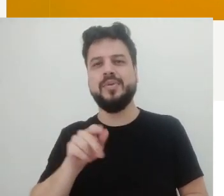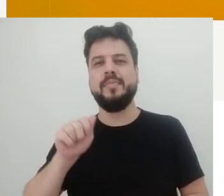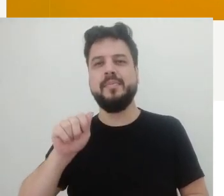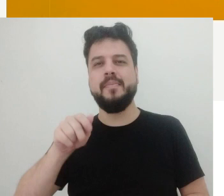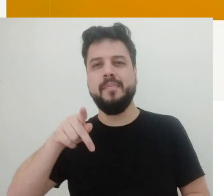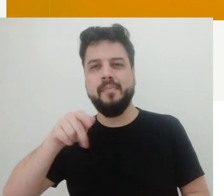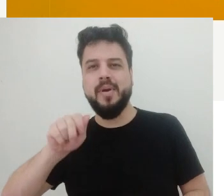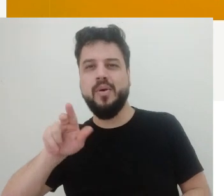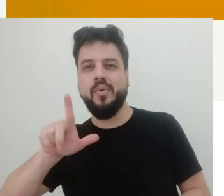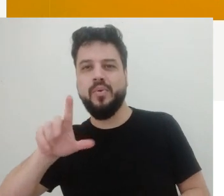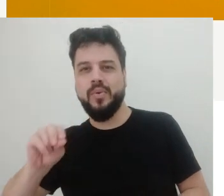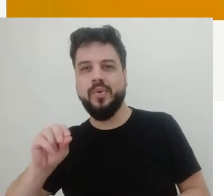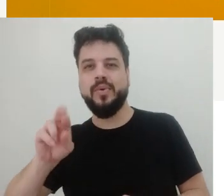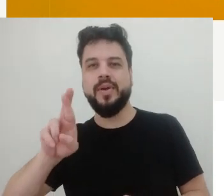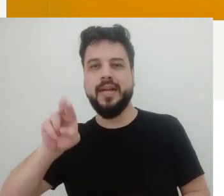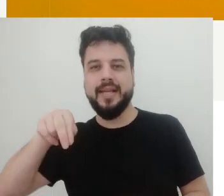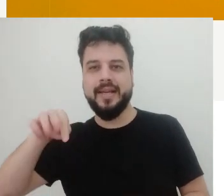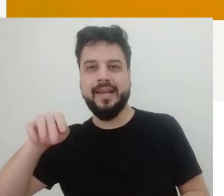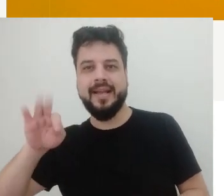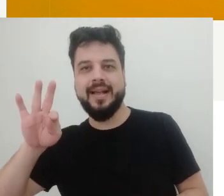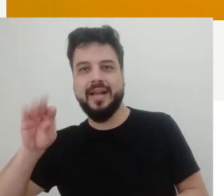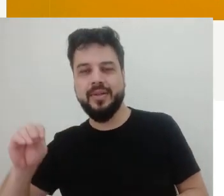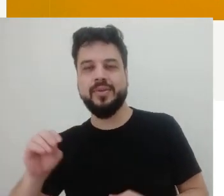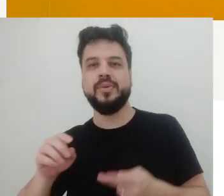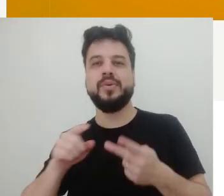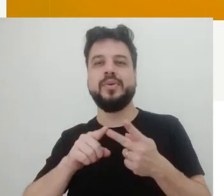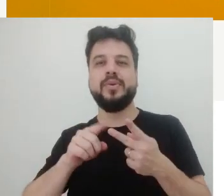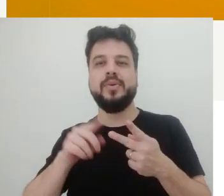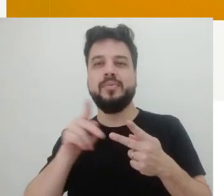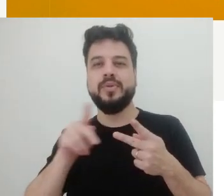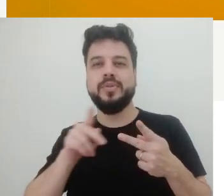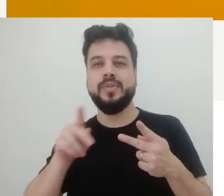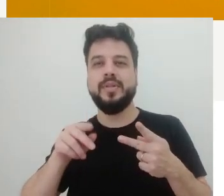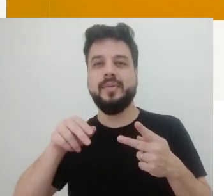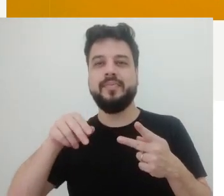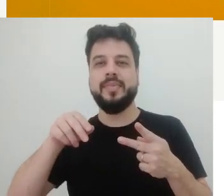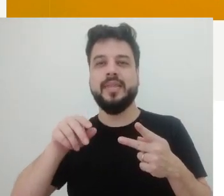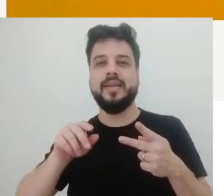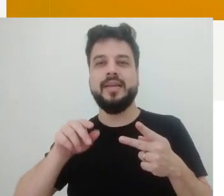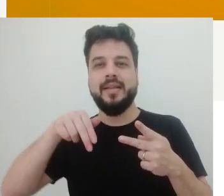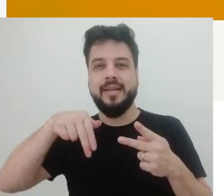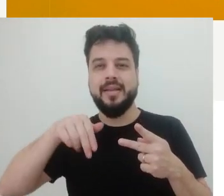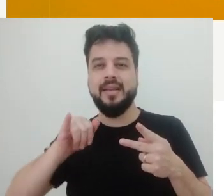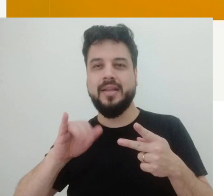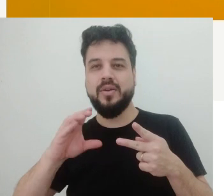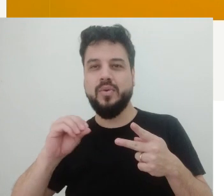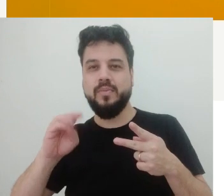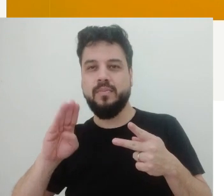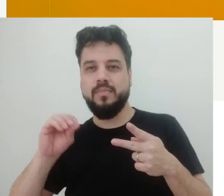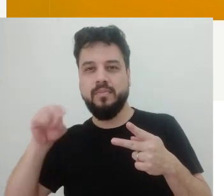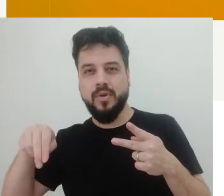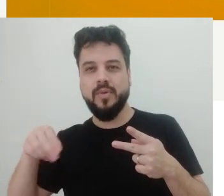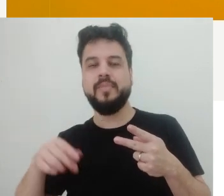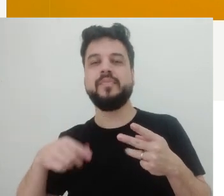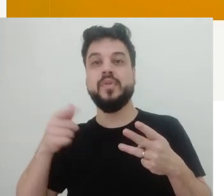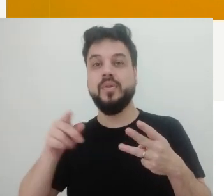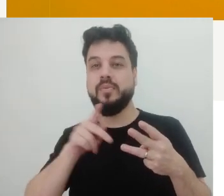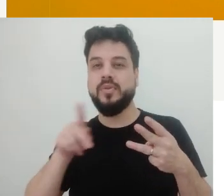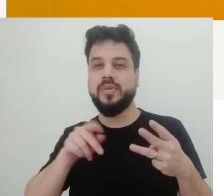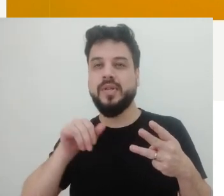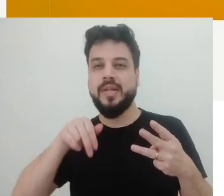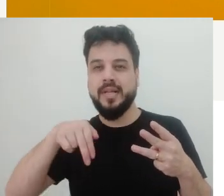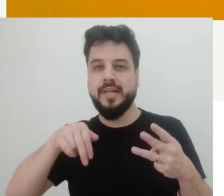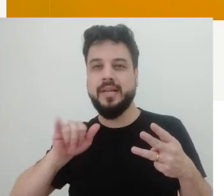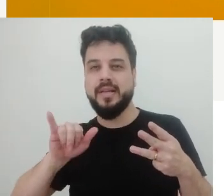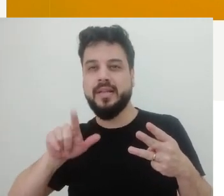E Diana, que nos conhecemos de 2011, acredito. Então, tenho muito desejo de voltar, e